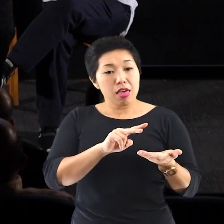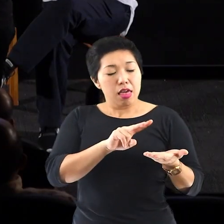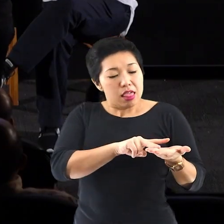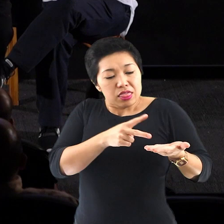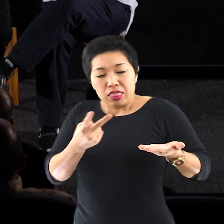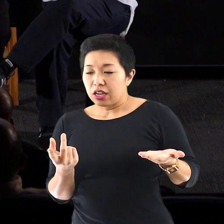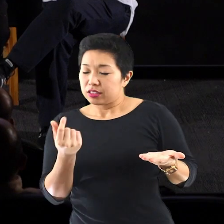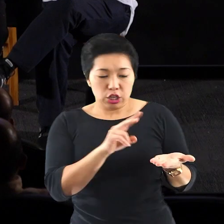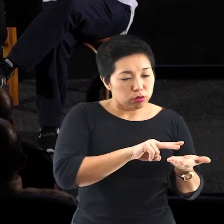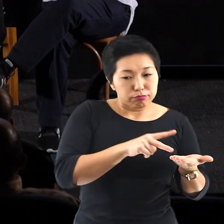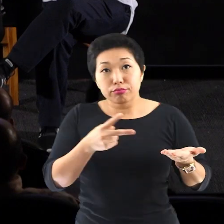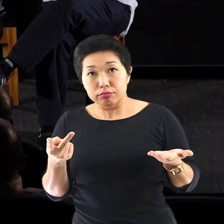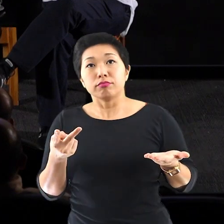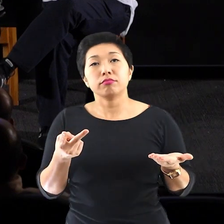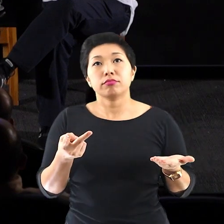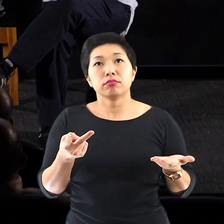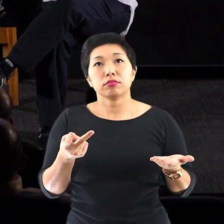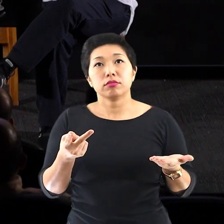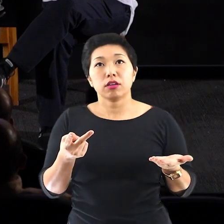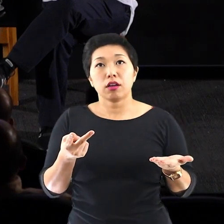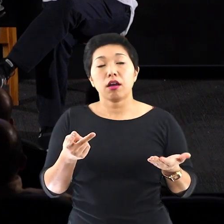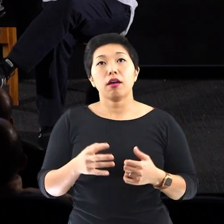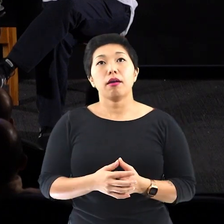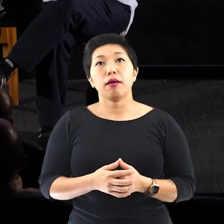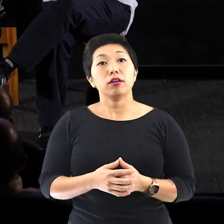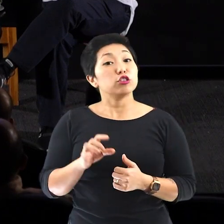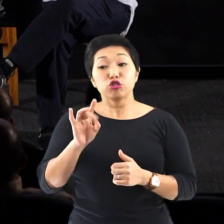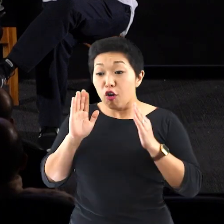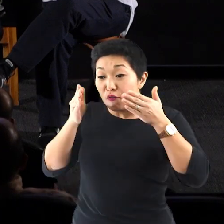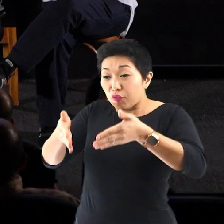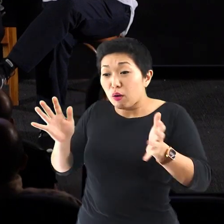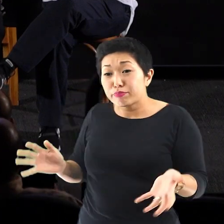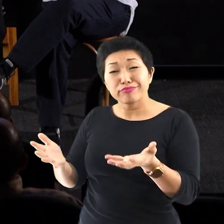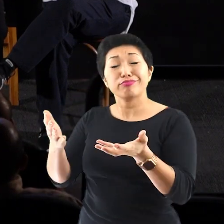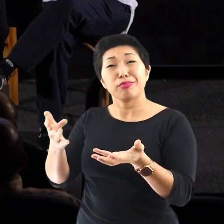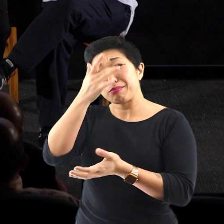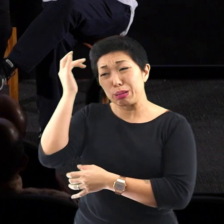dadas àquelas pessoas que têm maior riqueza. Então,